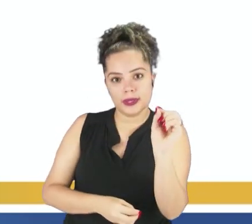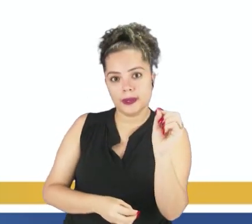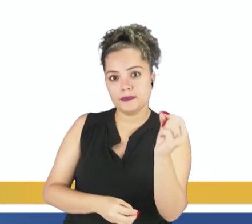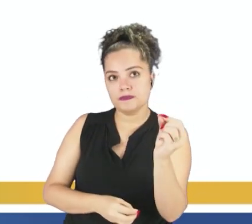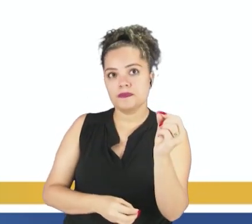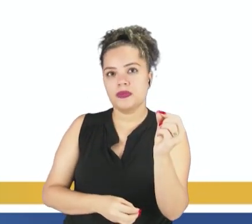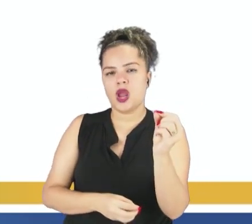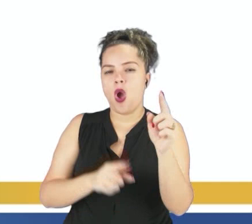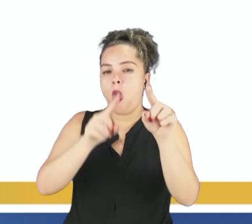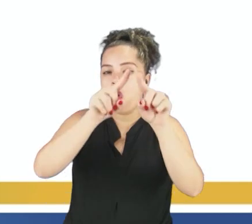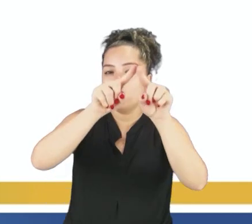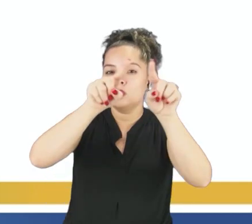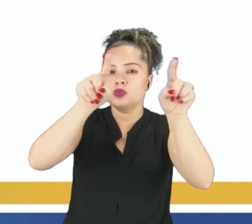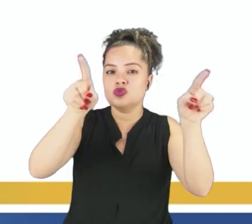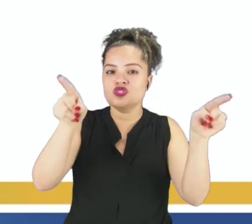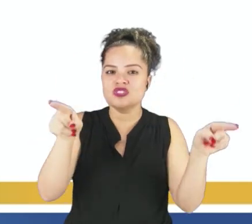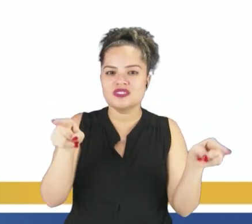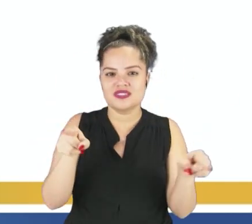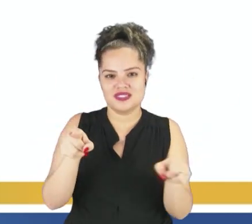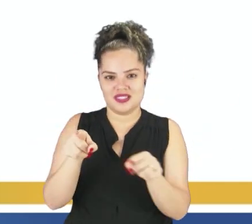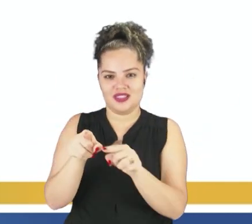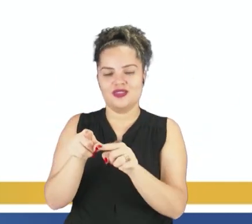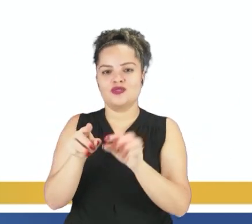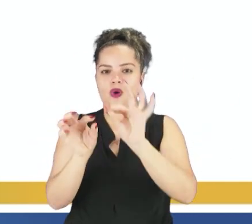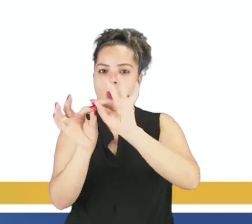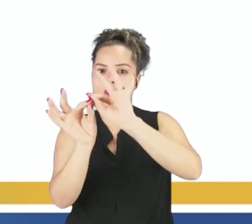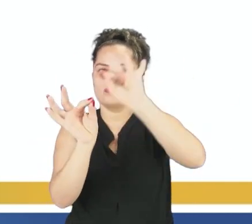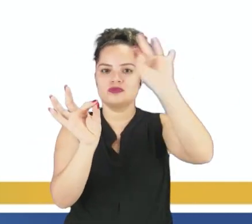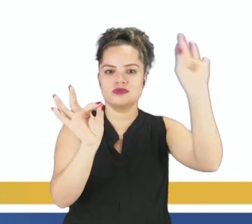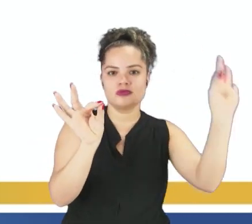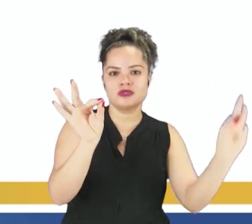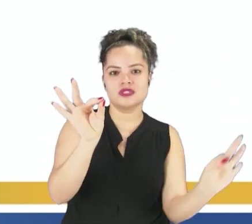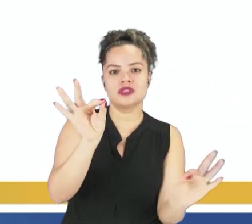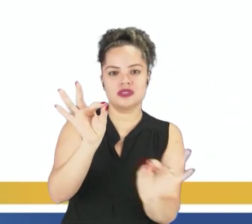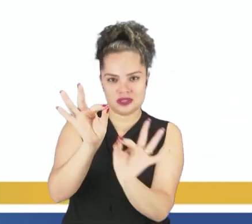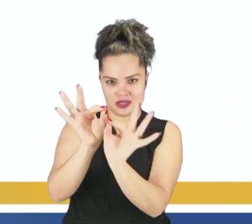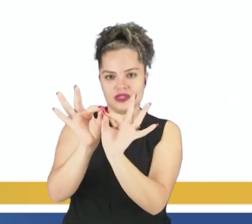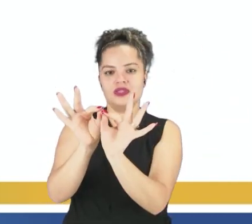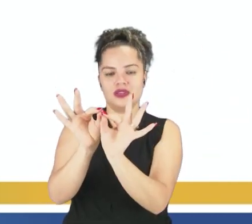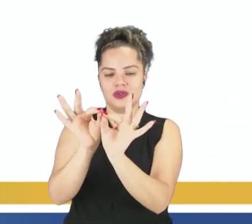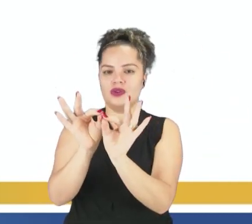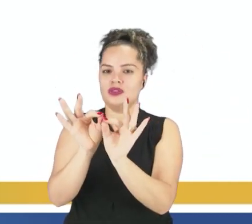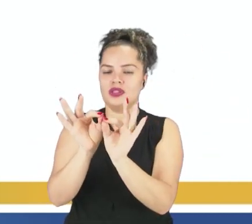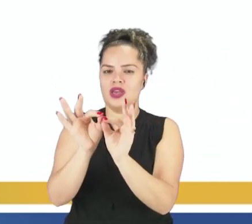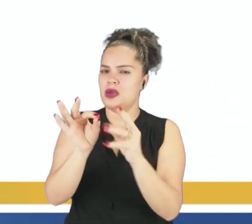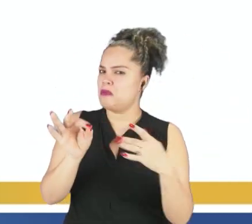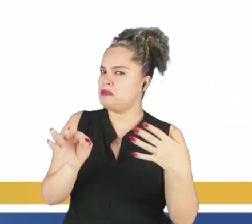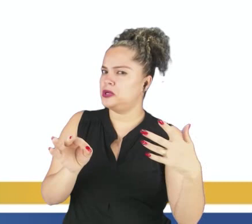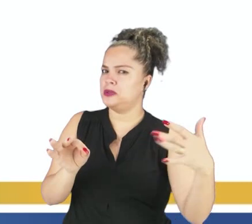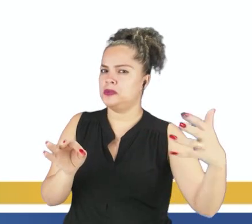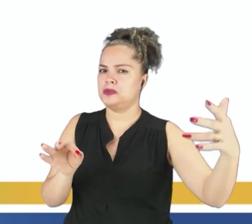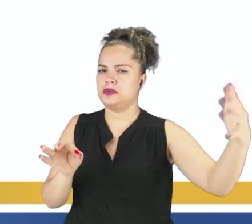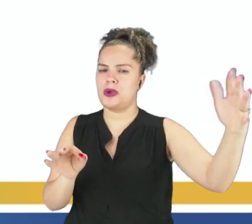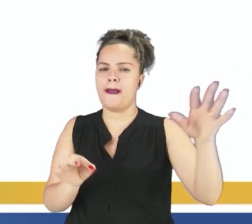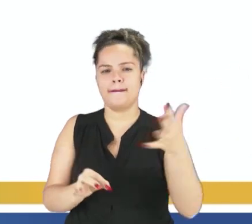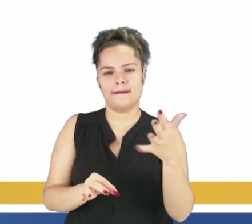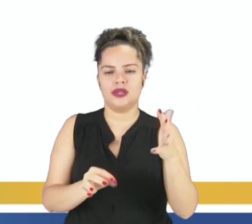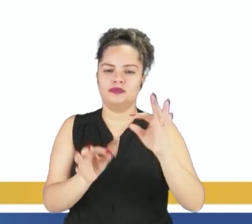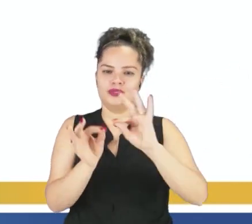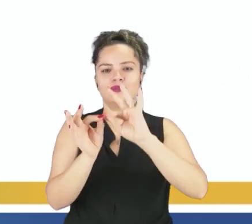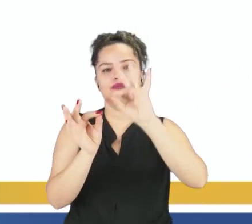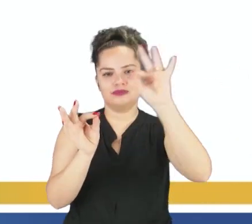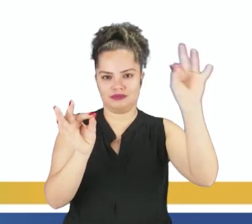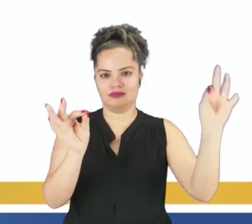um círculo, certo? Muito bem. Então, se tem um polígono com infinitos lados, nós vamos se aproximar de um